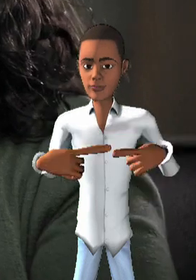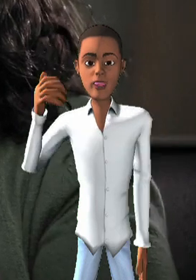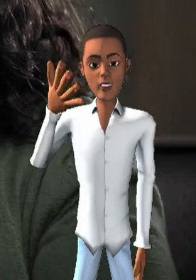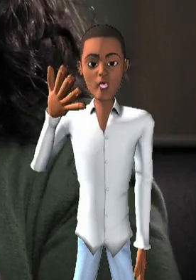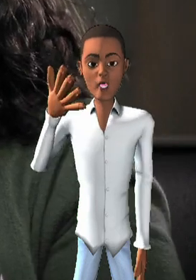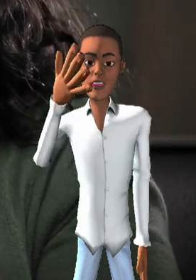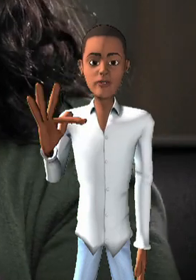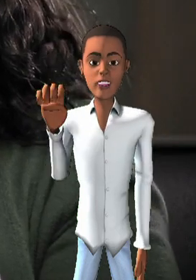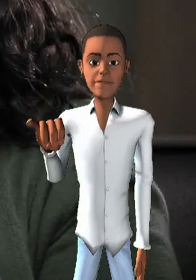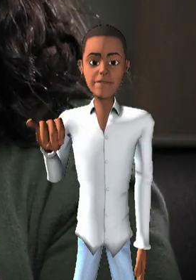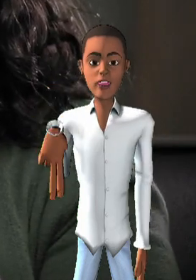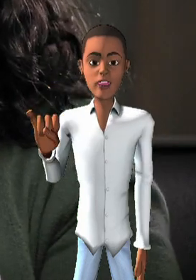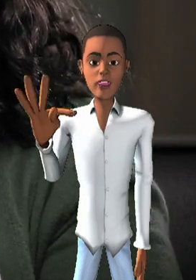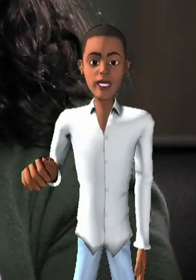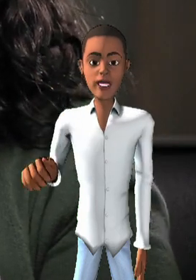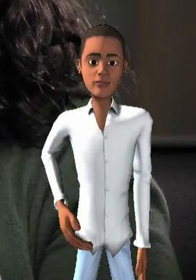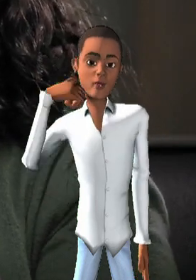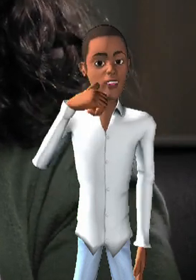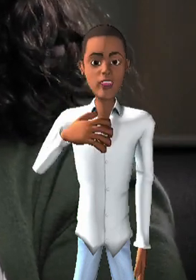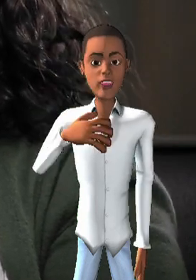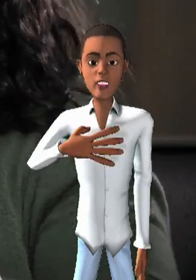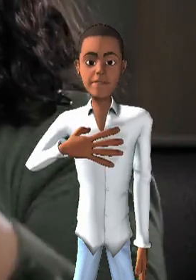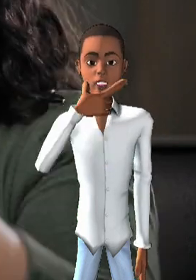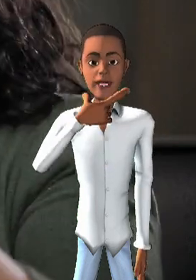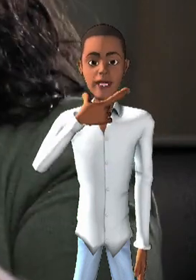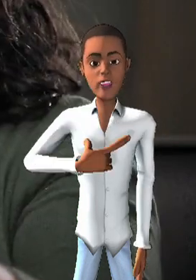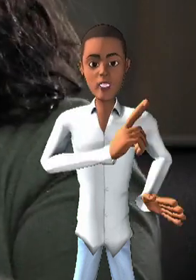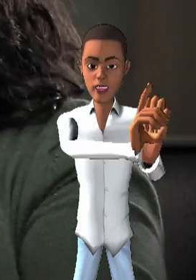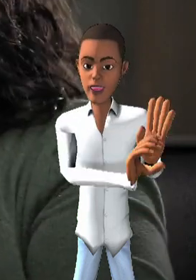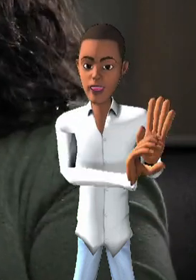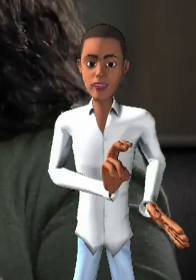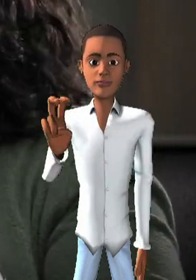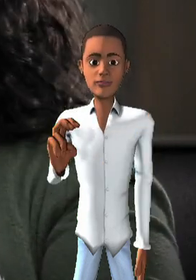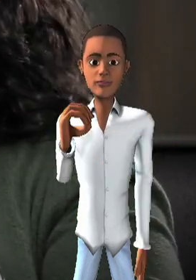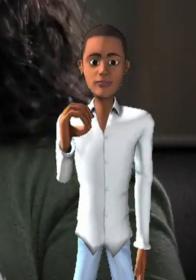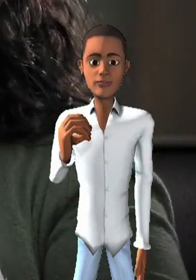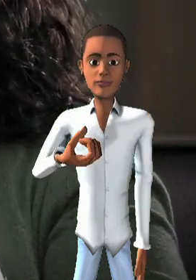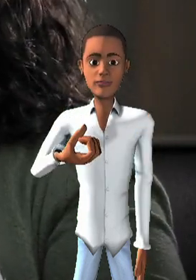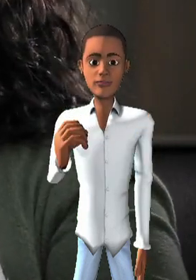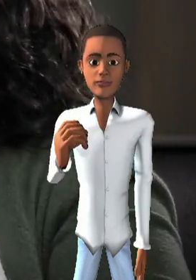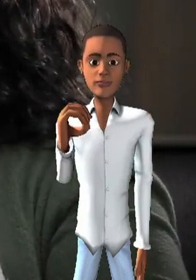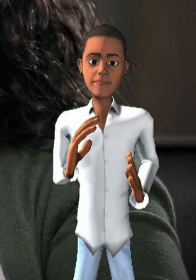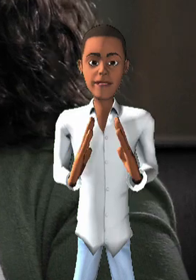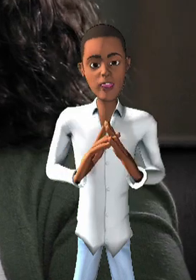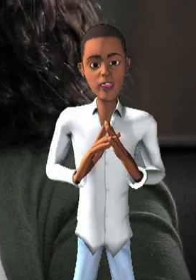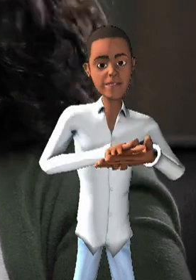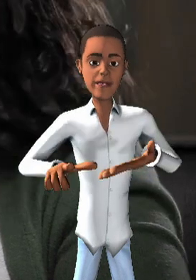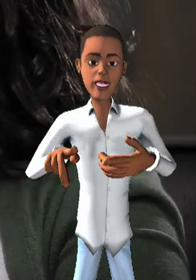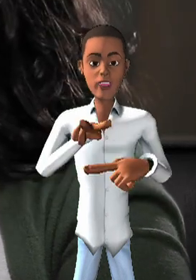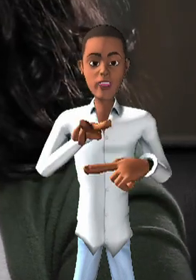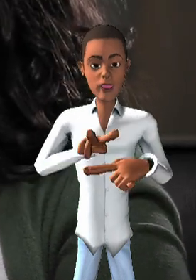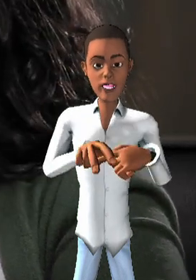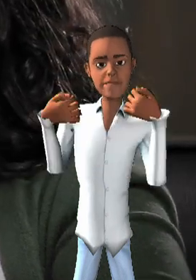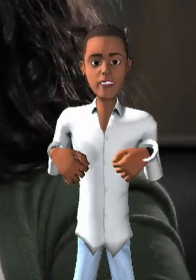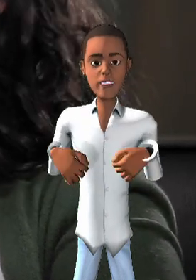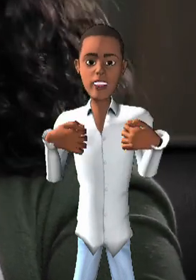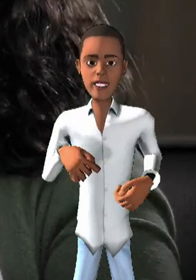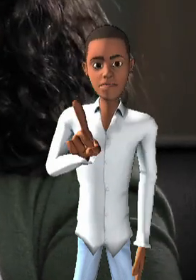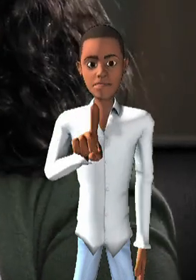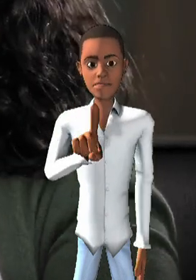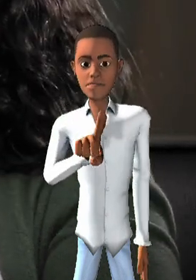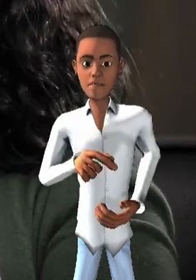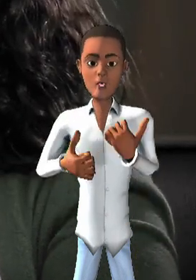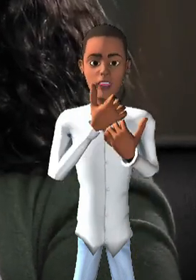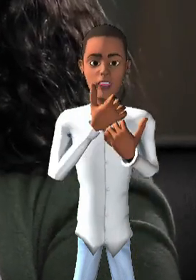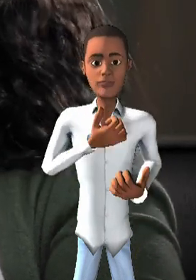coisas que percorre... Mari Messias, pesquisadora e editora do site lugardemulher.com.br. 50 lá, que é 60, que a